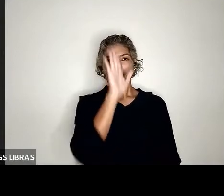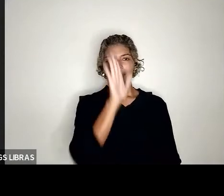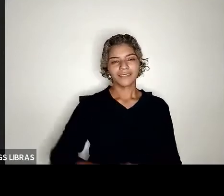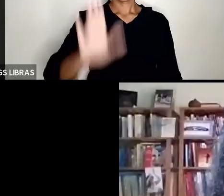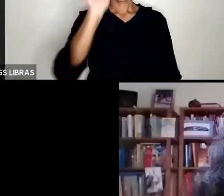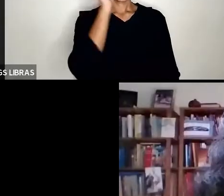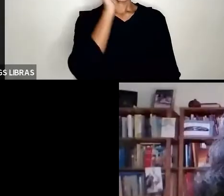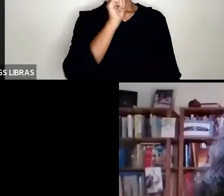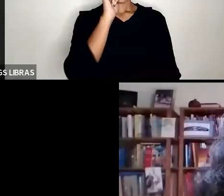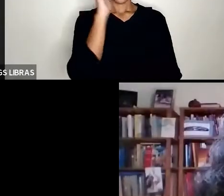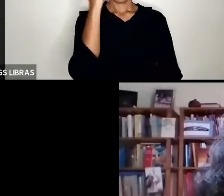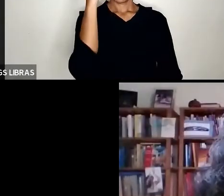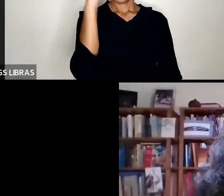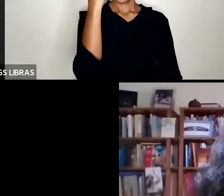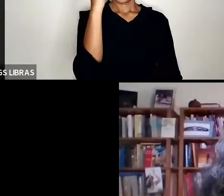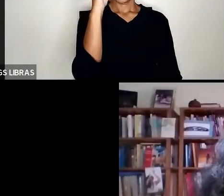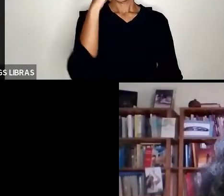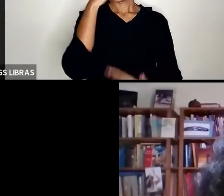obrigada, Luciana.